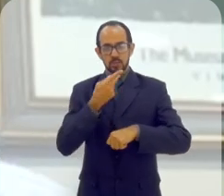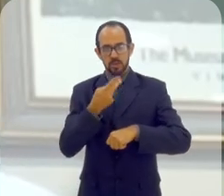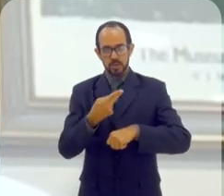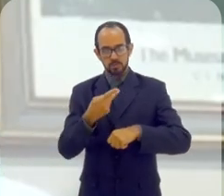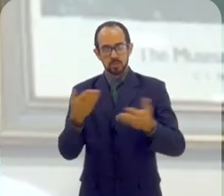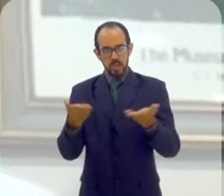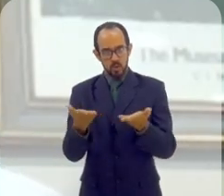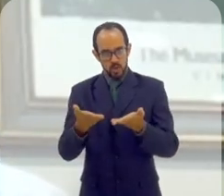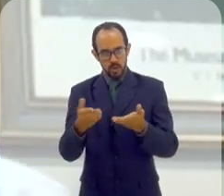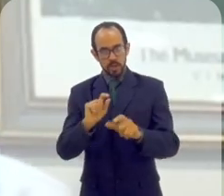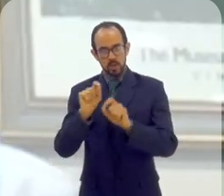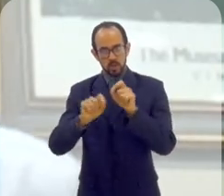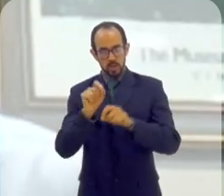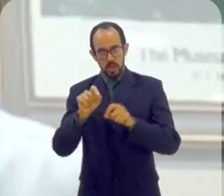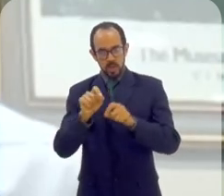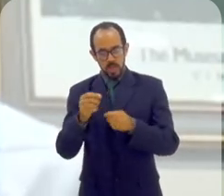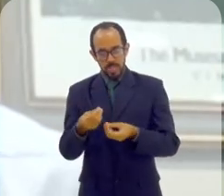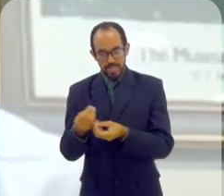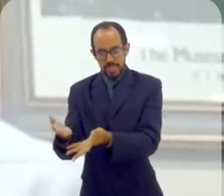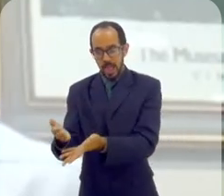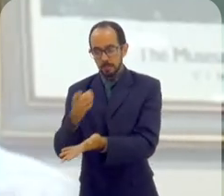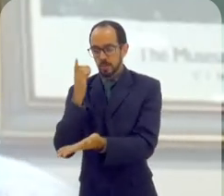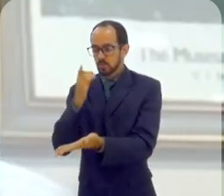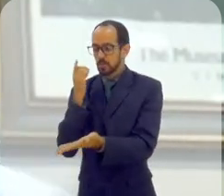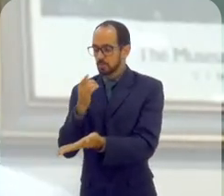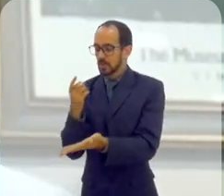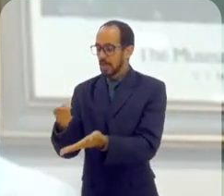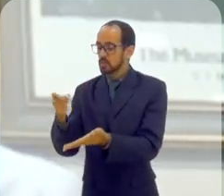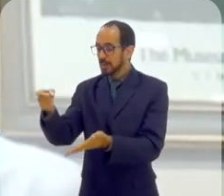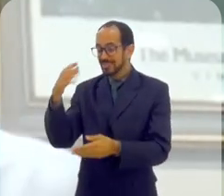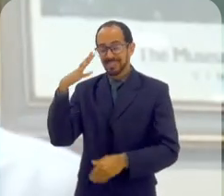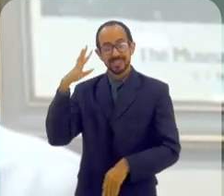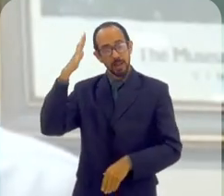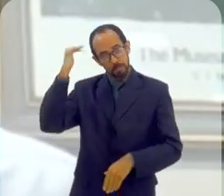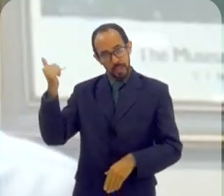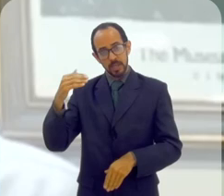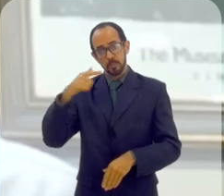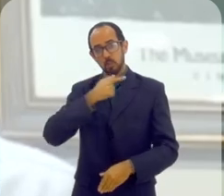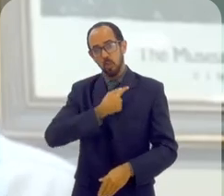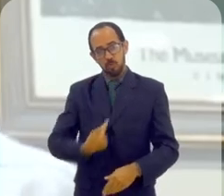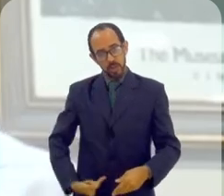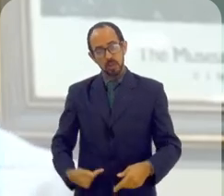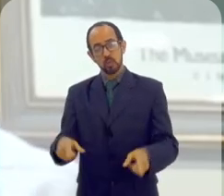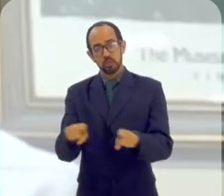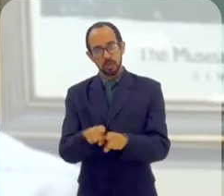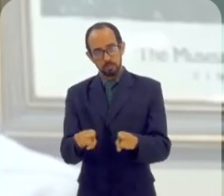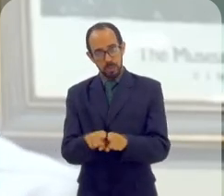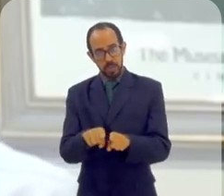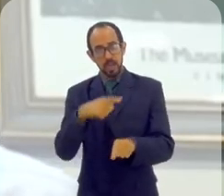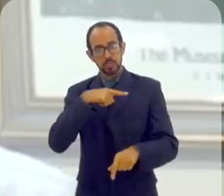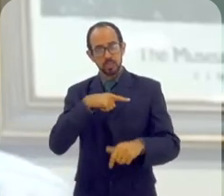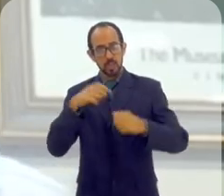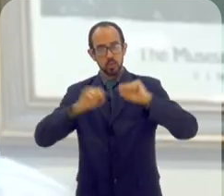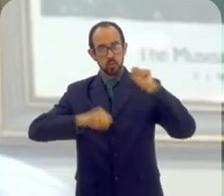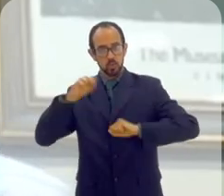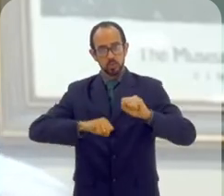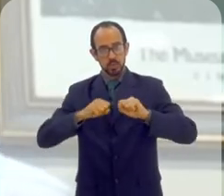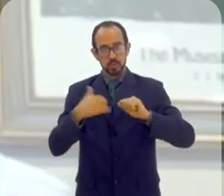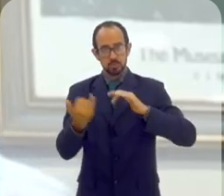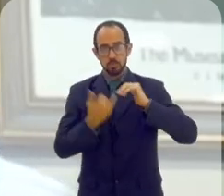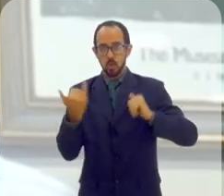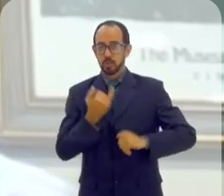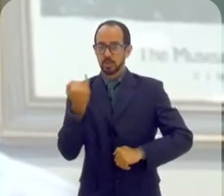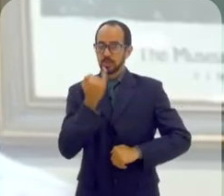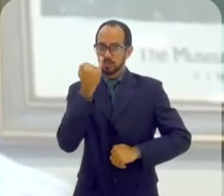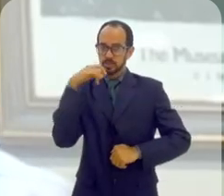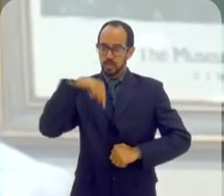é esse tema que a gente queria levar para os deputados é sempre que a gente queria levar para o governador e falou assim olha nós temos indústrias importantes no